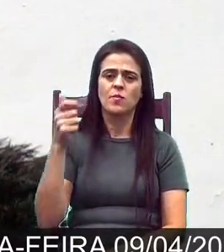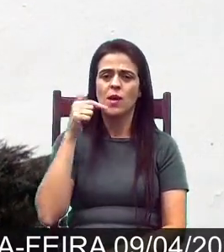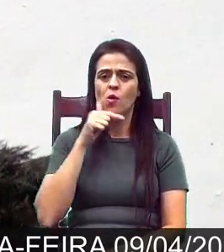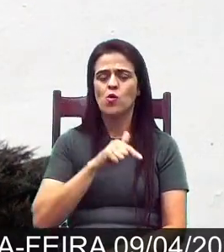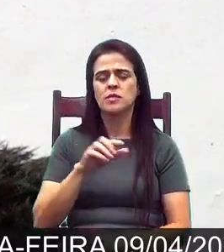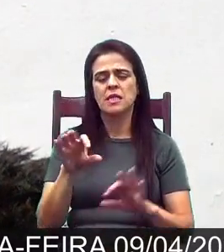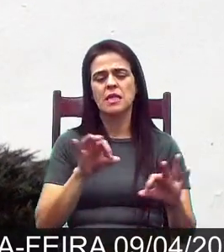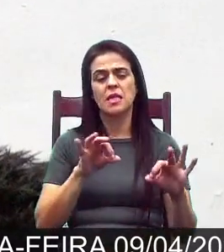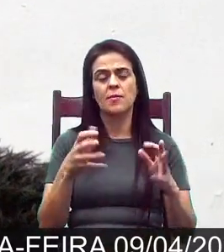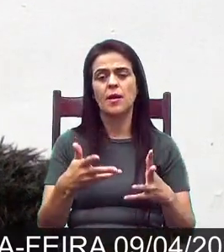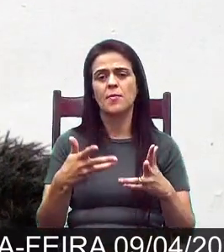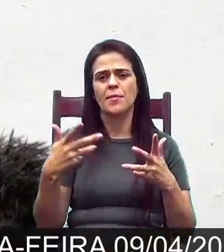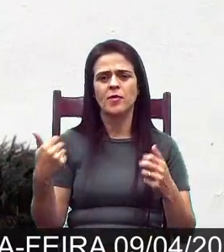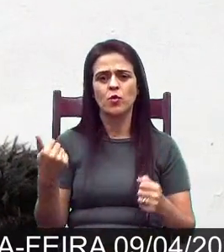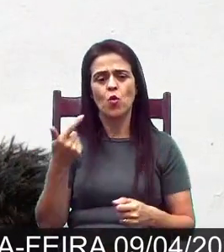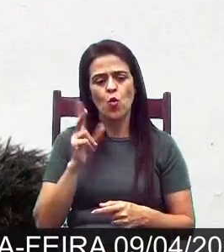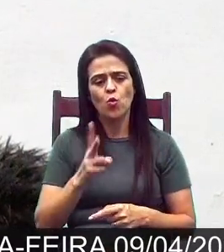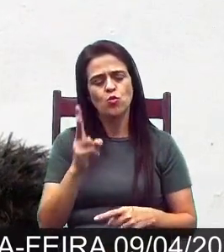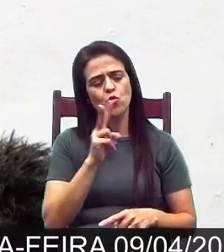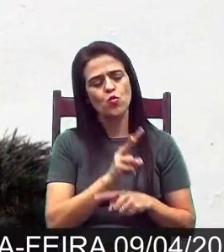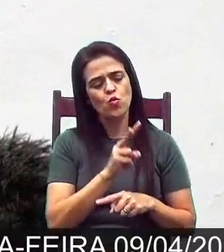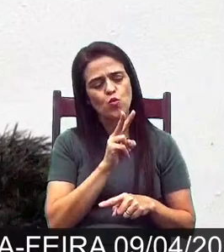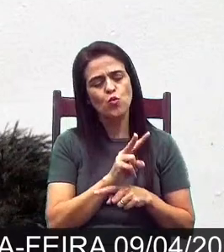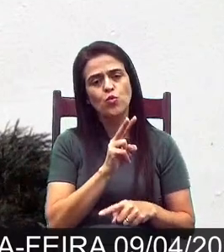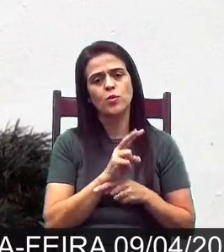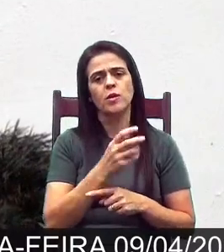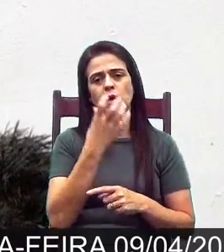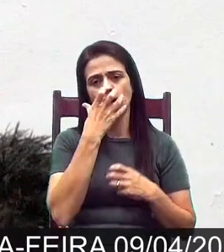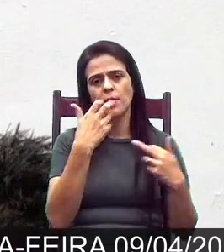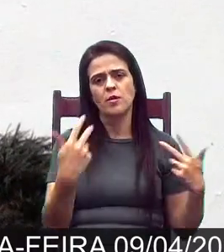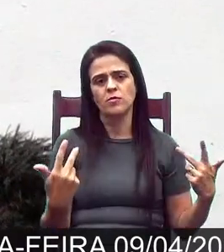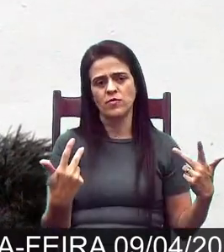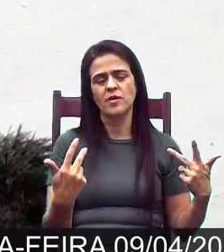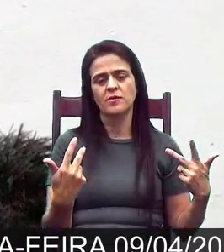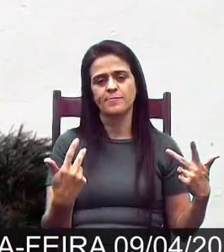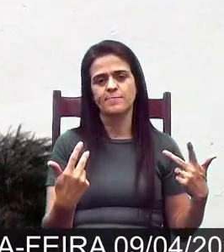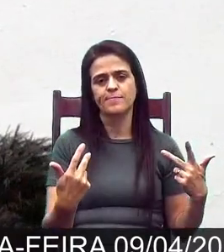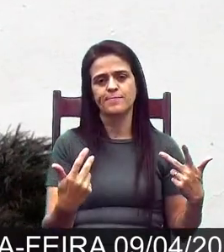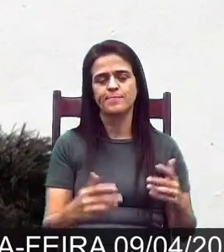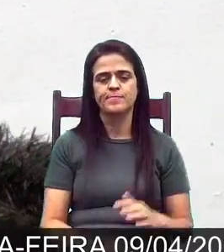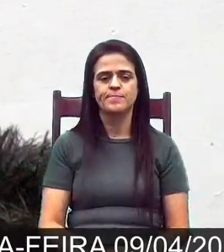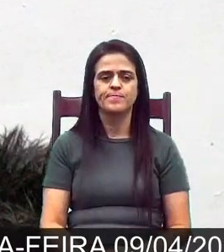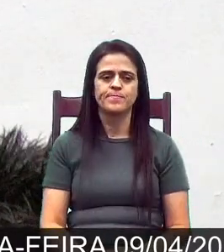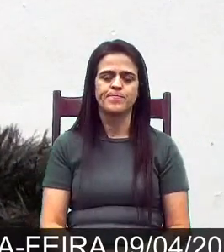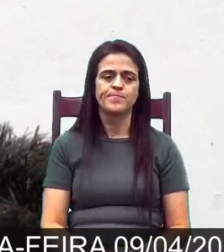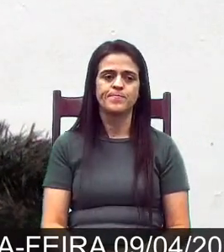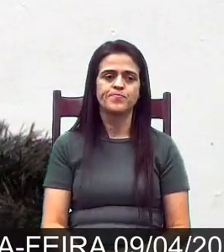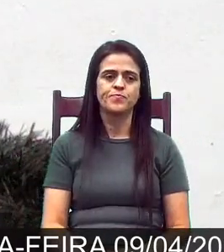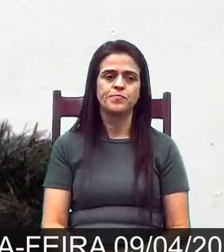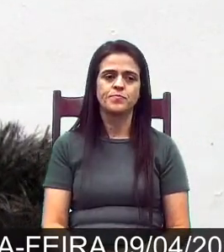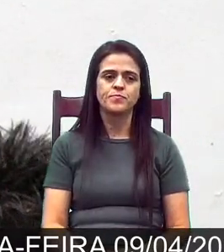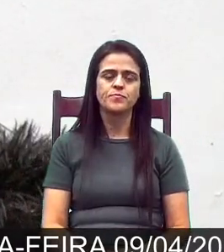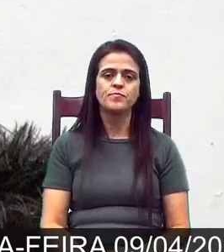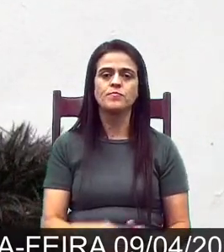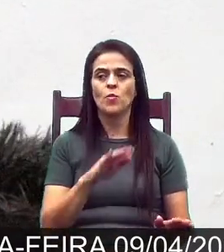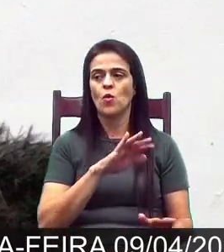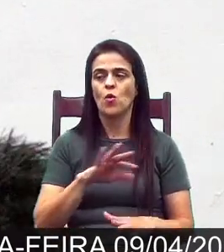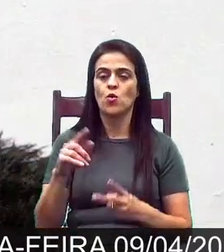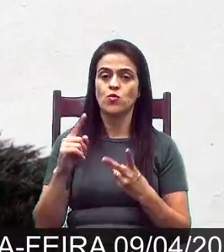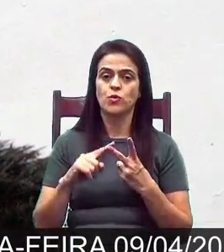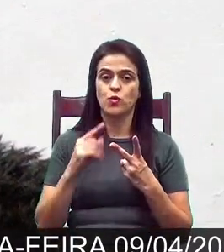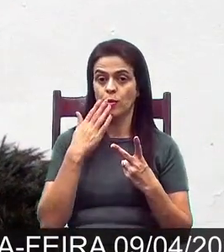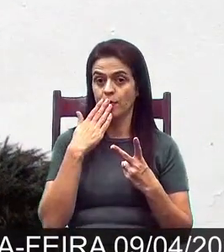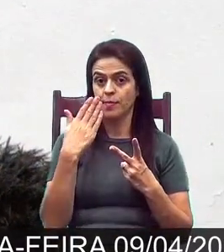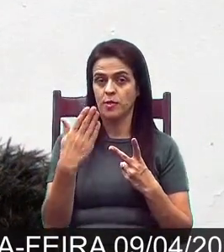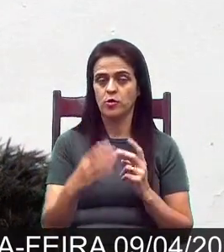esse trabalho maravilhoso que eles fazem para socorrer os animais de ruas, os animais abandonados. Segundo